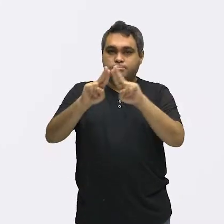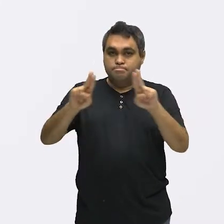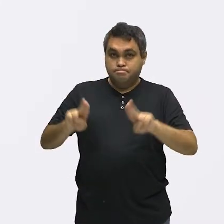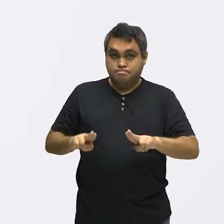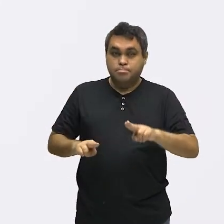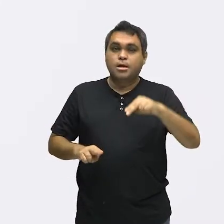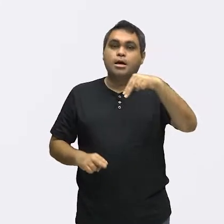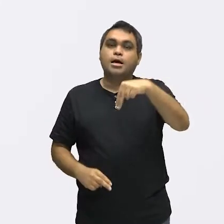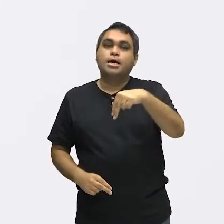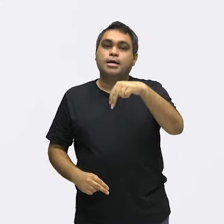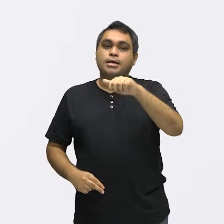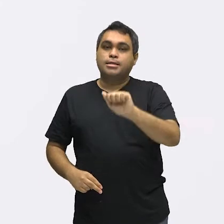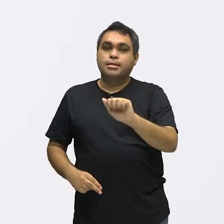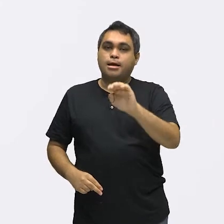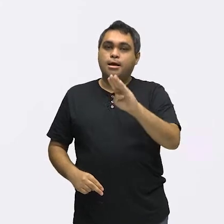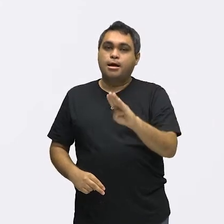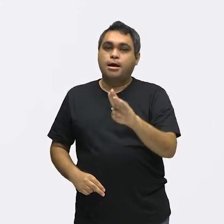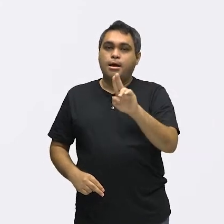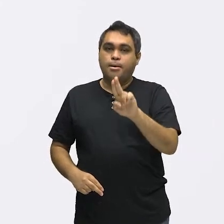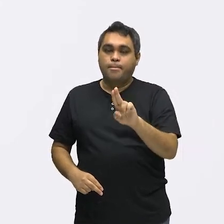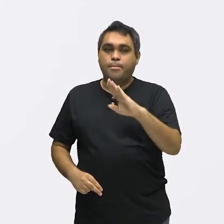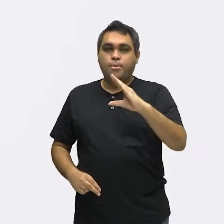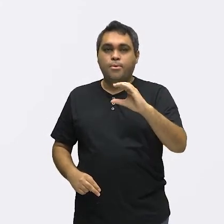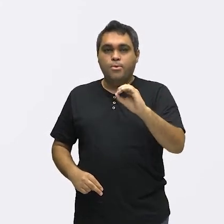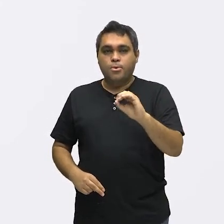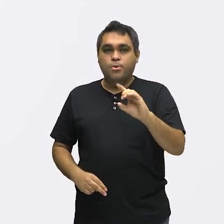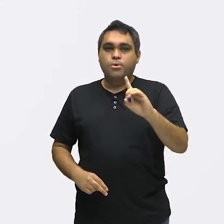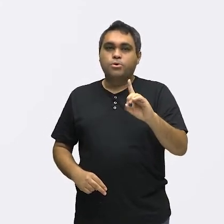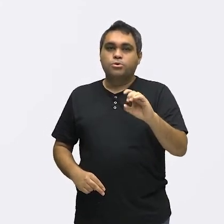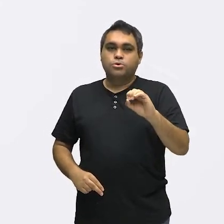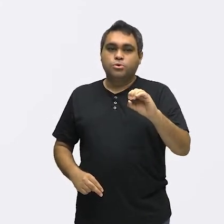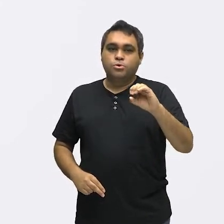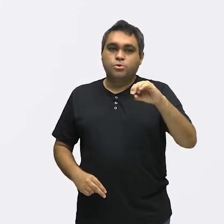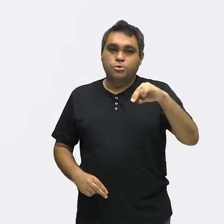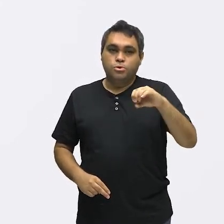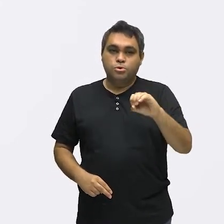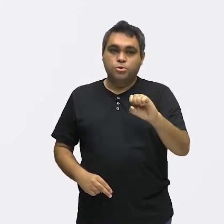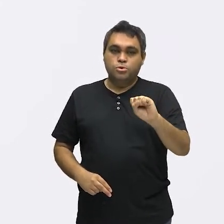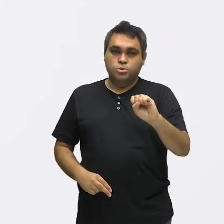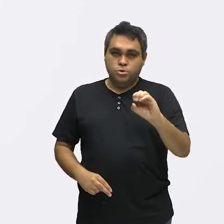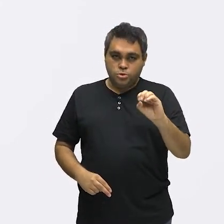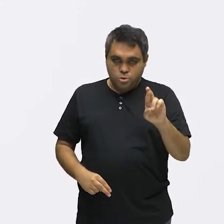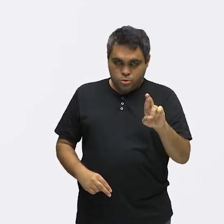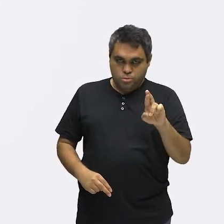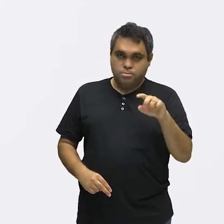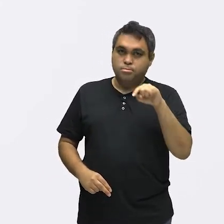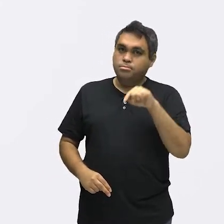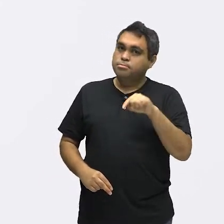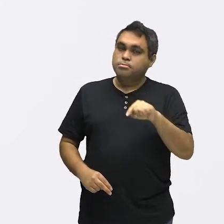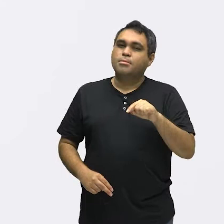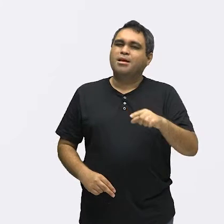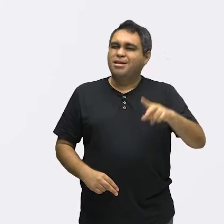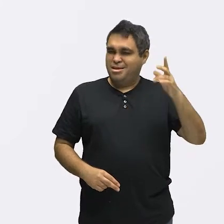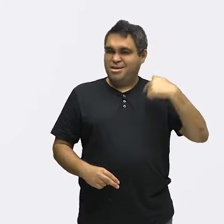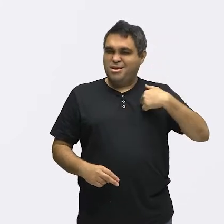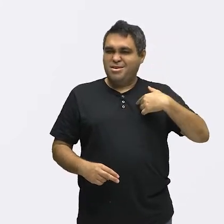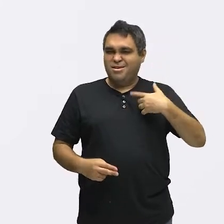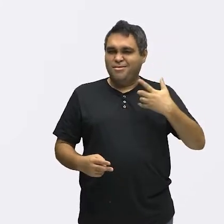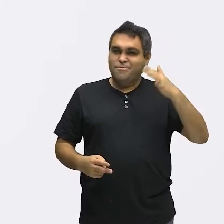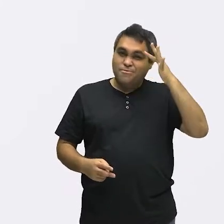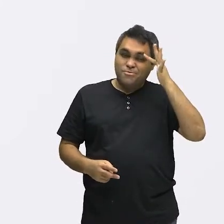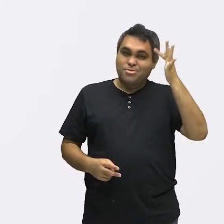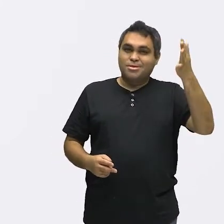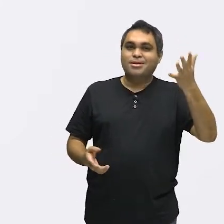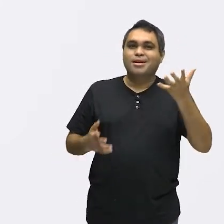para quem não sabe, eu tinha um sonho de ter um filho e colocar o nome dele de Nabucodonosor. Olha só, Nabucodonosor, vem cá, menino, com a mamãe.